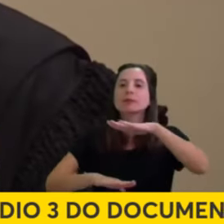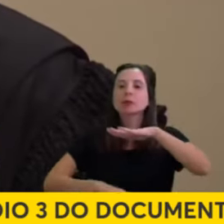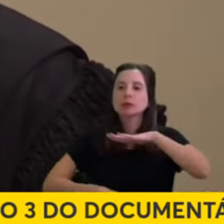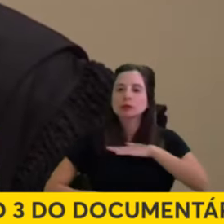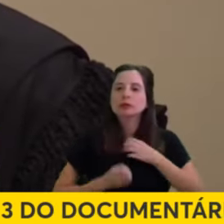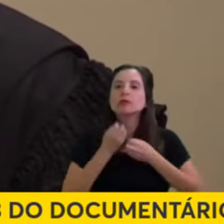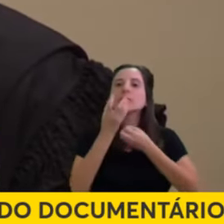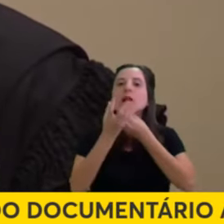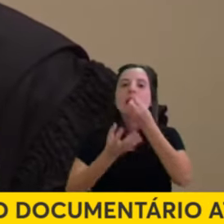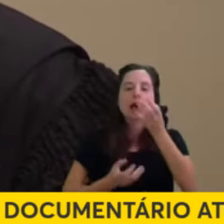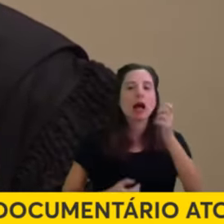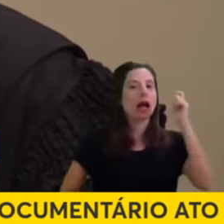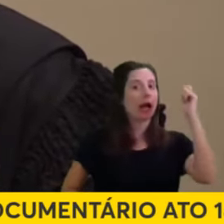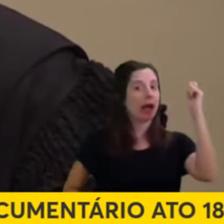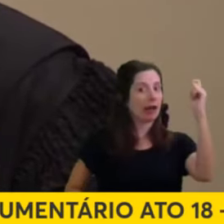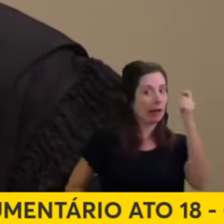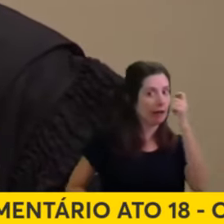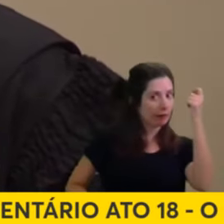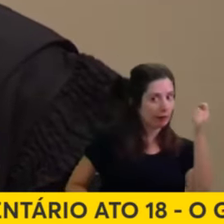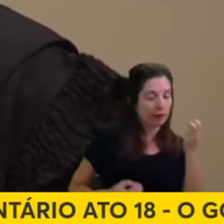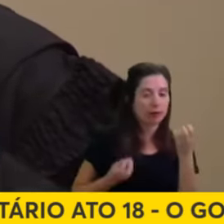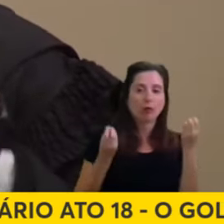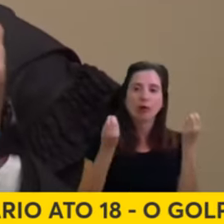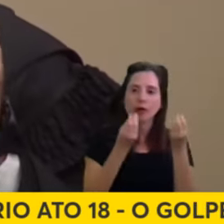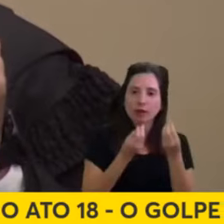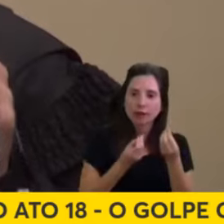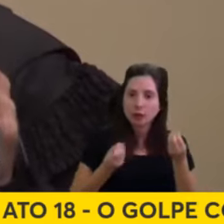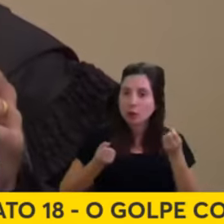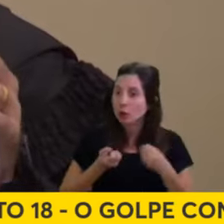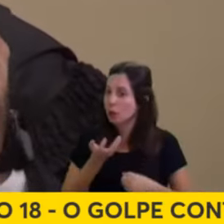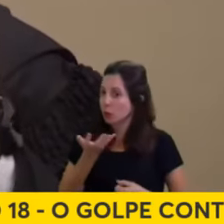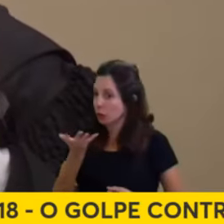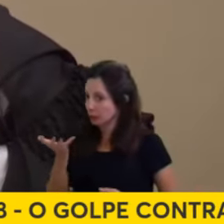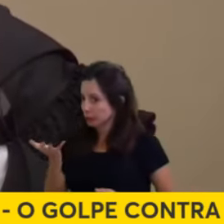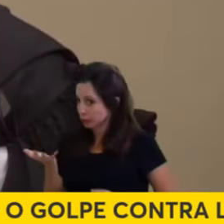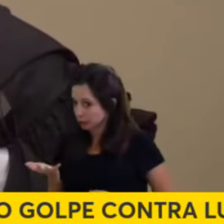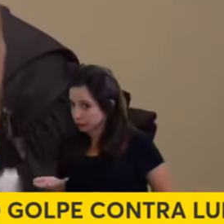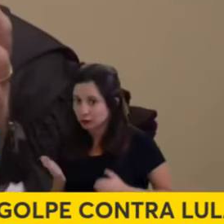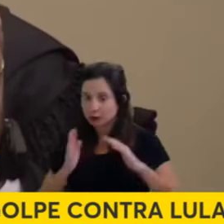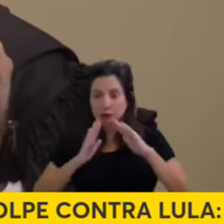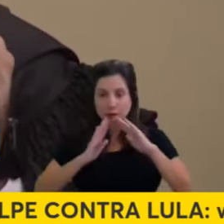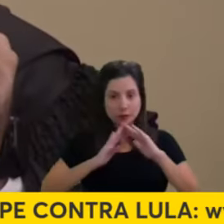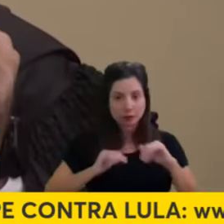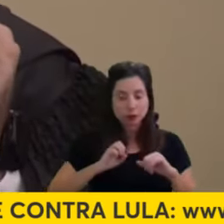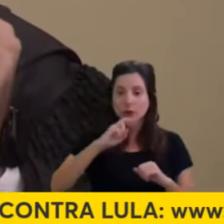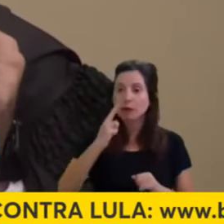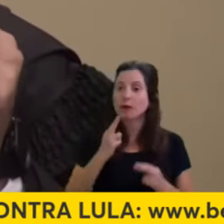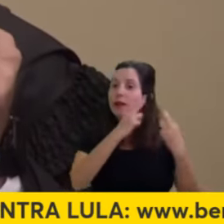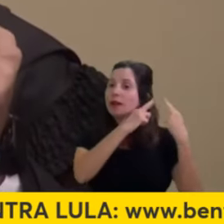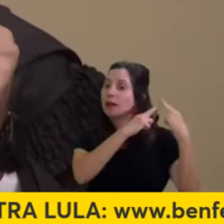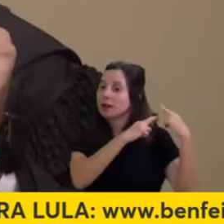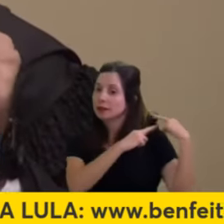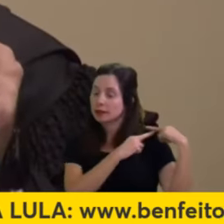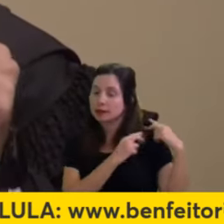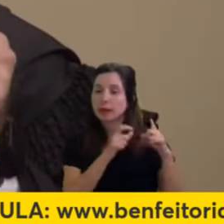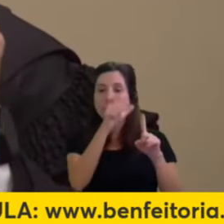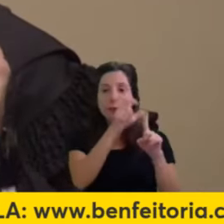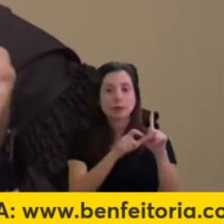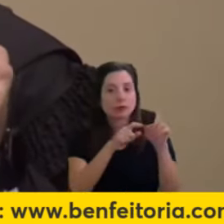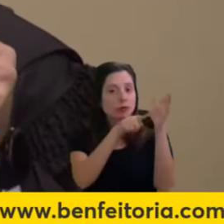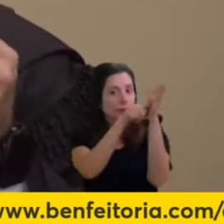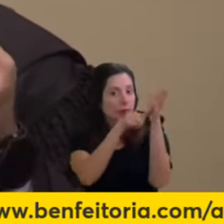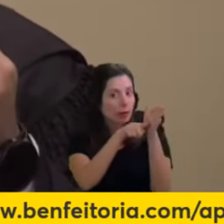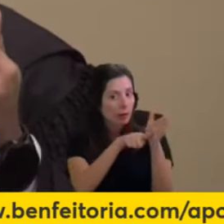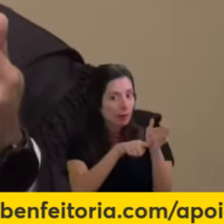gravidade quantitativa ou qualitativa da conduta que compõe a causa de pedir ou a responsabilidade dos investigados da pessoa do seu entorno